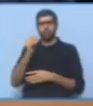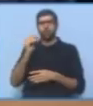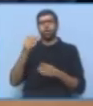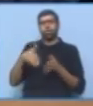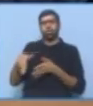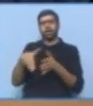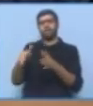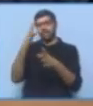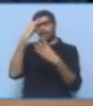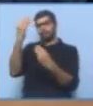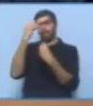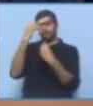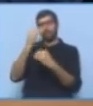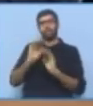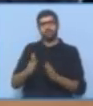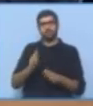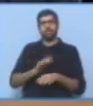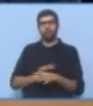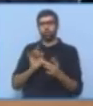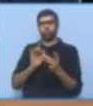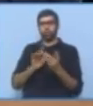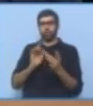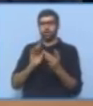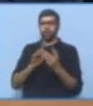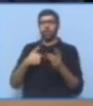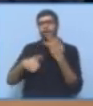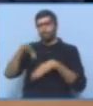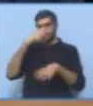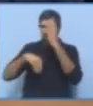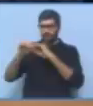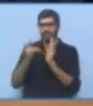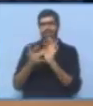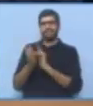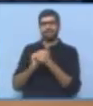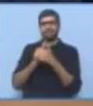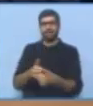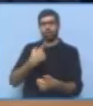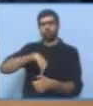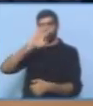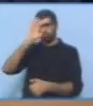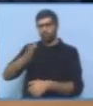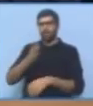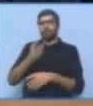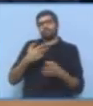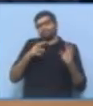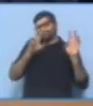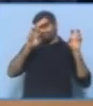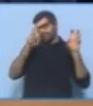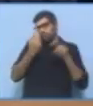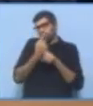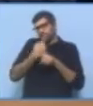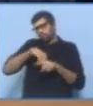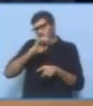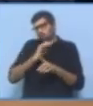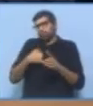cabo, catecumenal e tal, que se chama... contacto com a doutrina cristã, para sabermos, entre aspas, para sabermos ao que vamos, se bem que